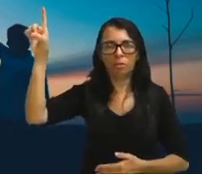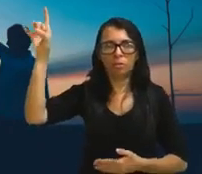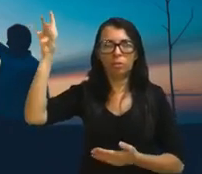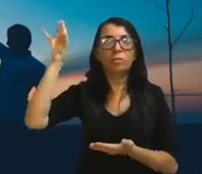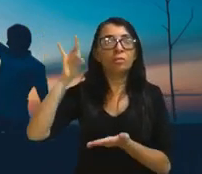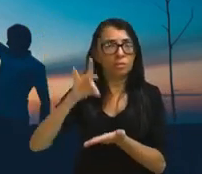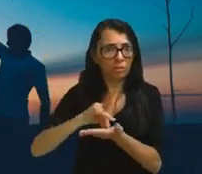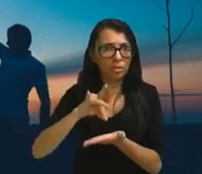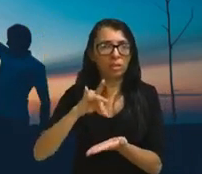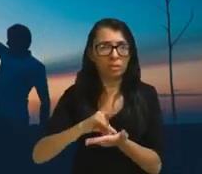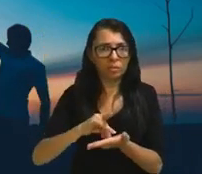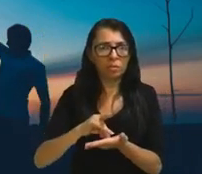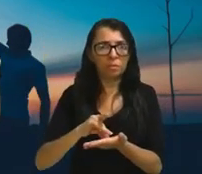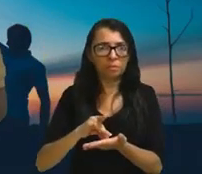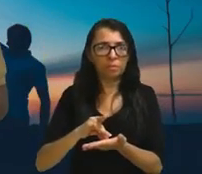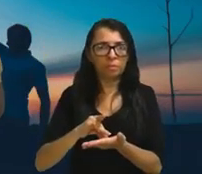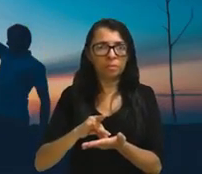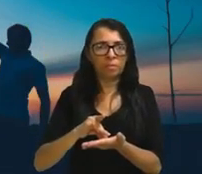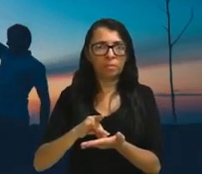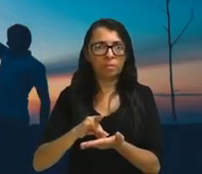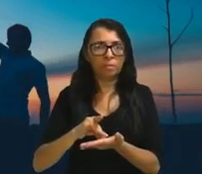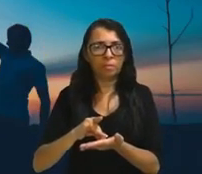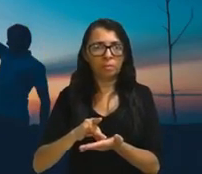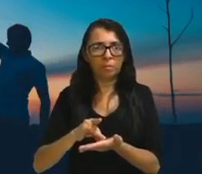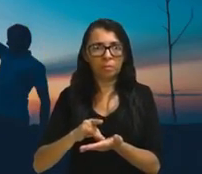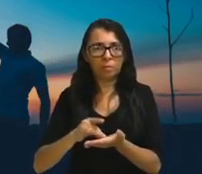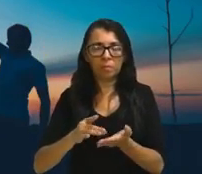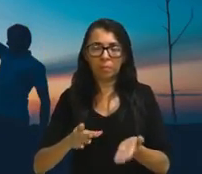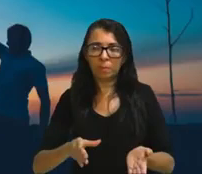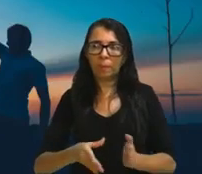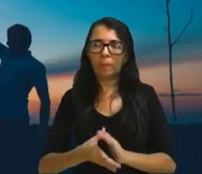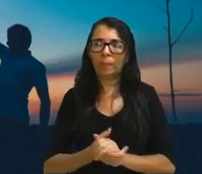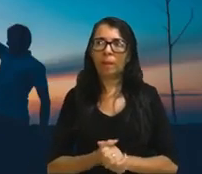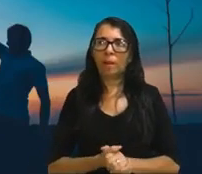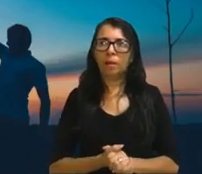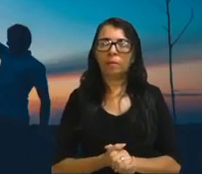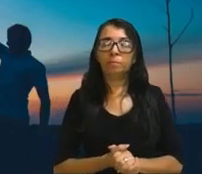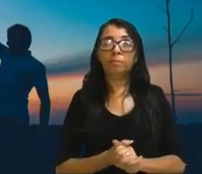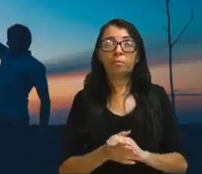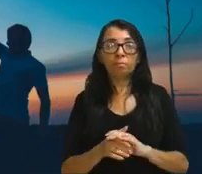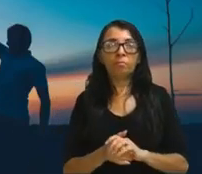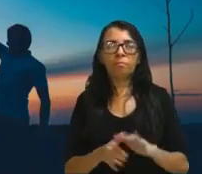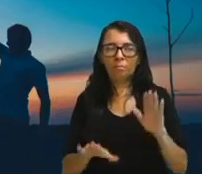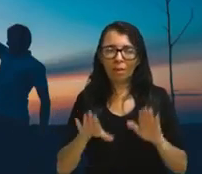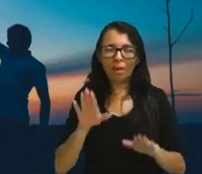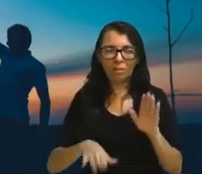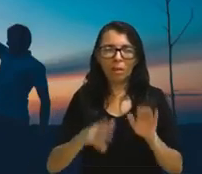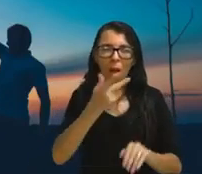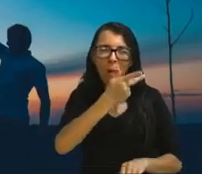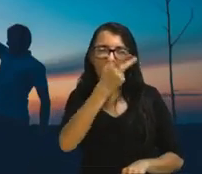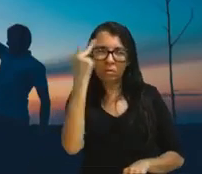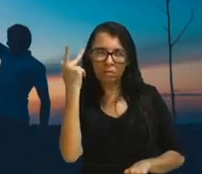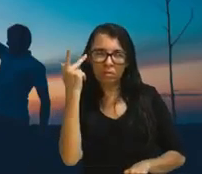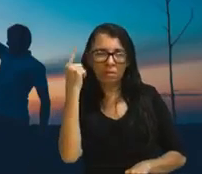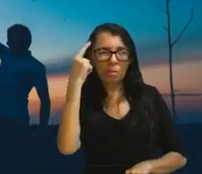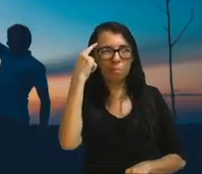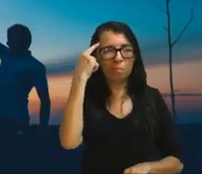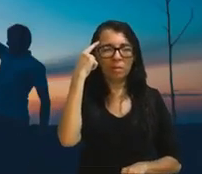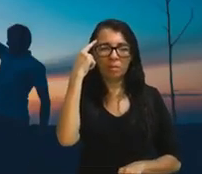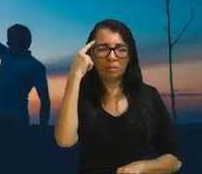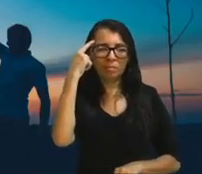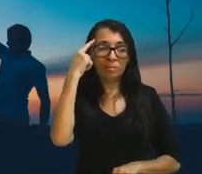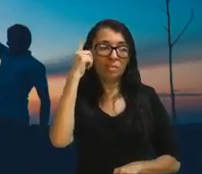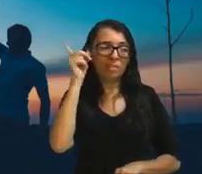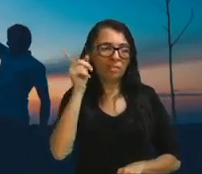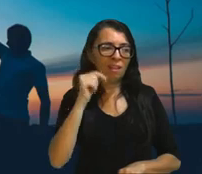no mercado. Não adianta você investir em segurança se o Senhor não for